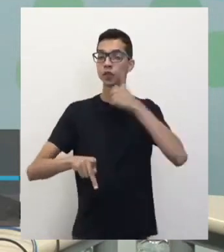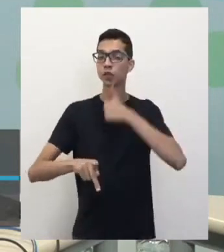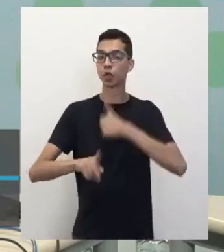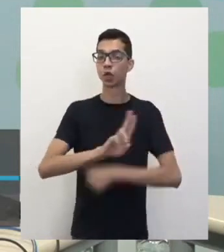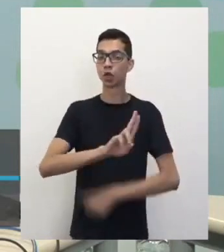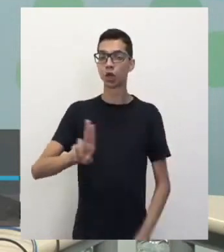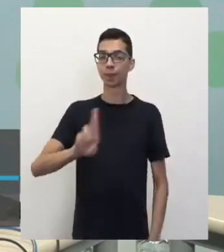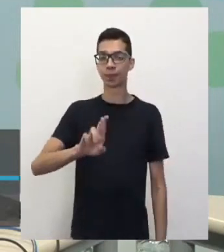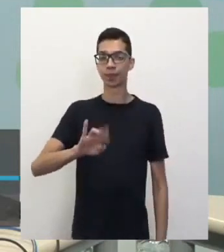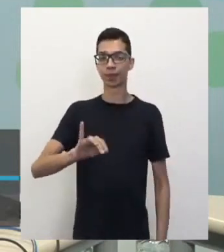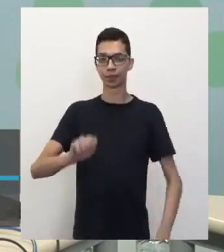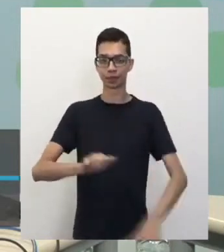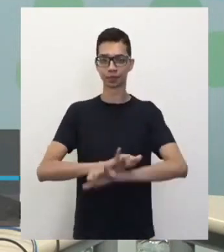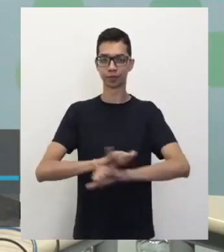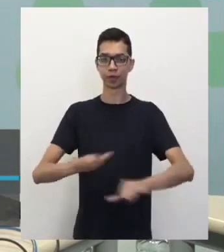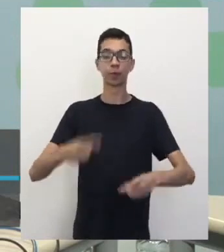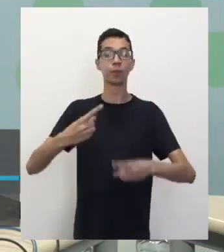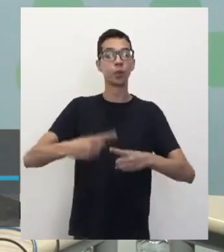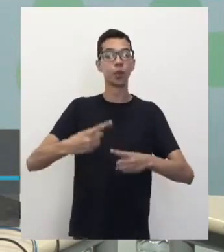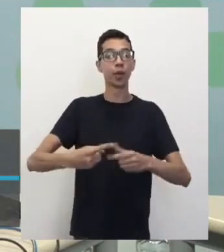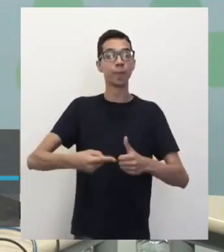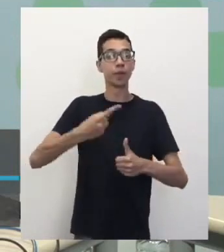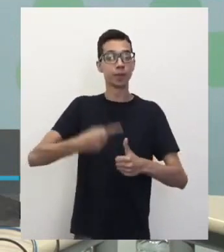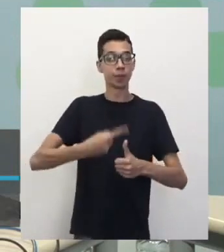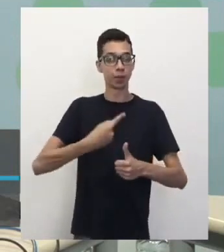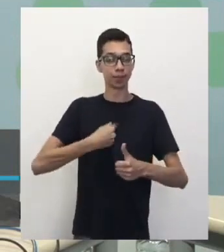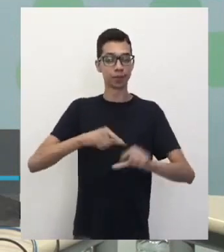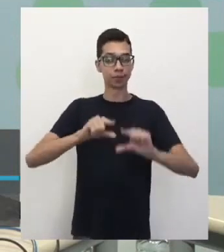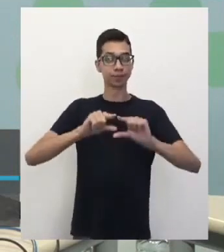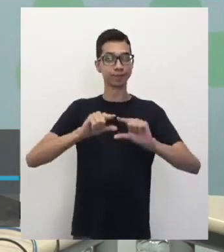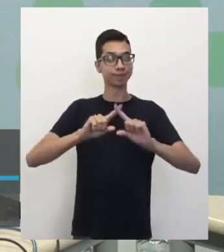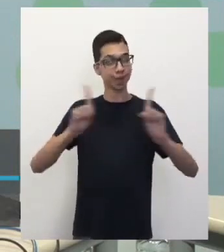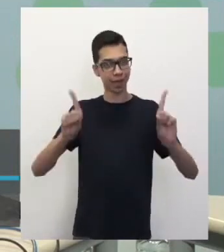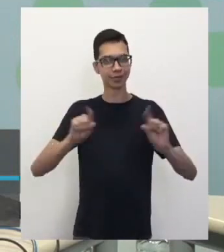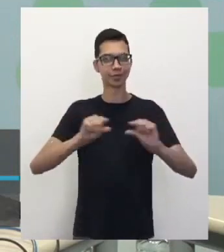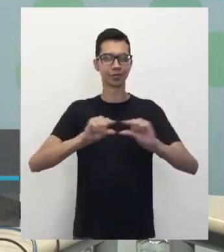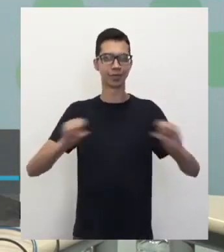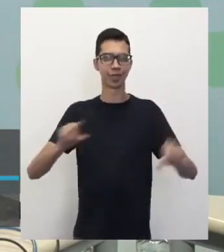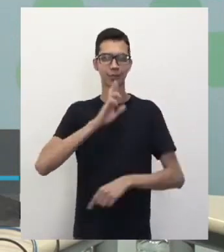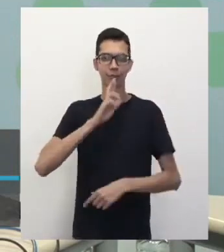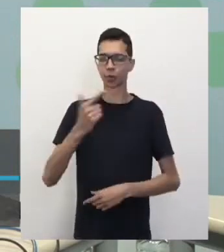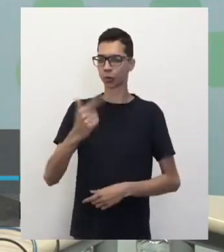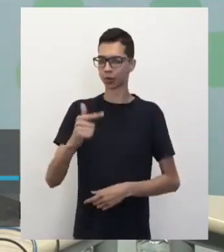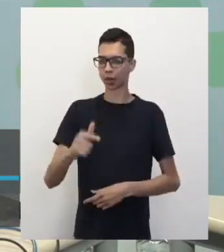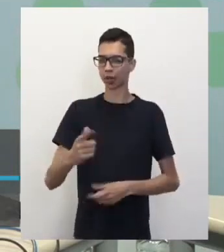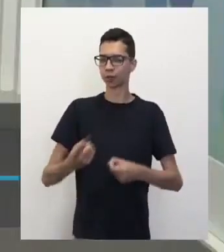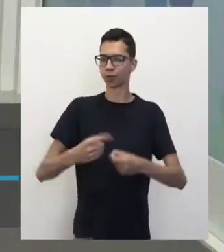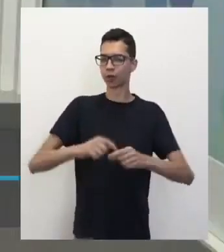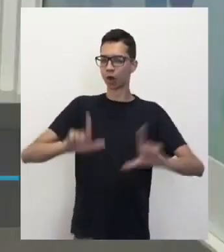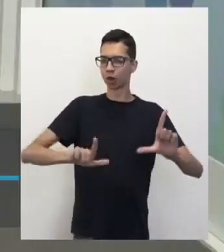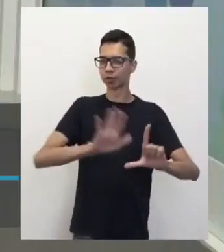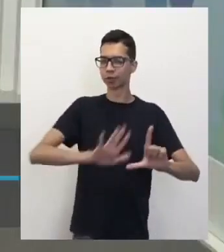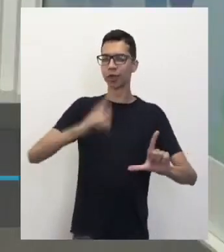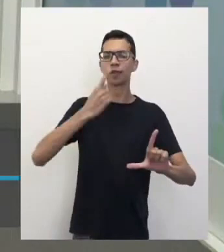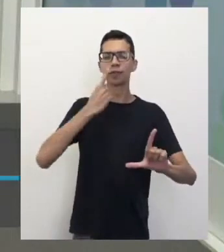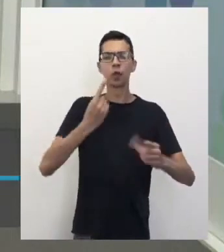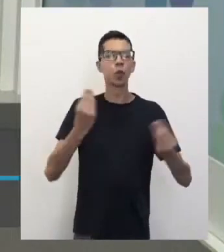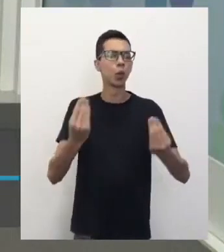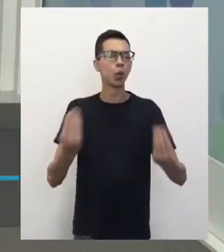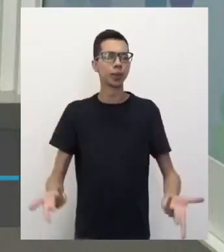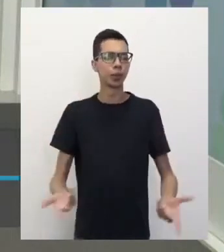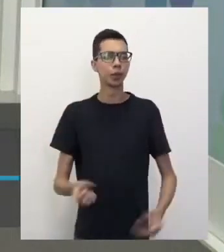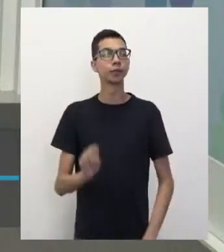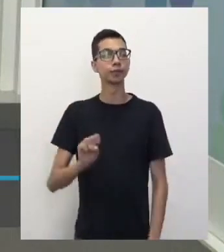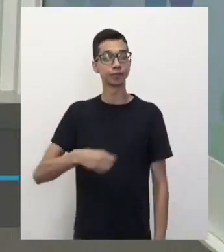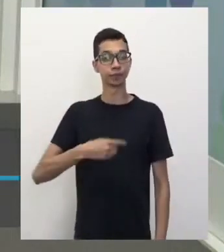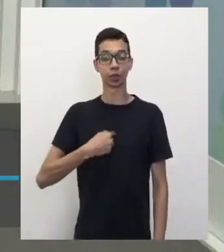primeira e não completou a resposta, mas eles estão completando. Então, se quiser voltar na tela, a gente já vai vendo como fica, Vamos verificar. Eu não coloquei